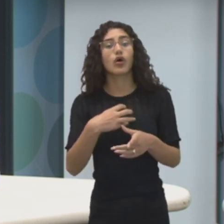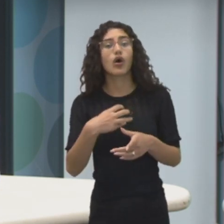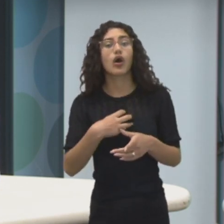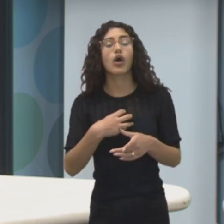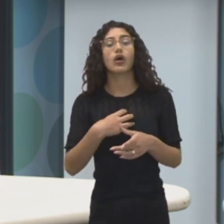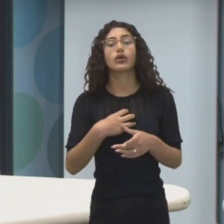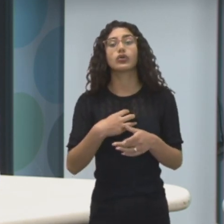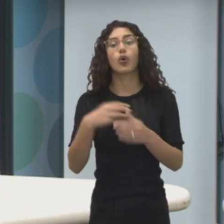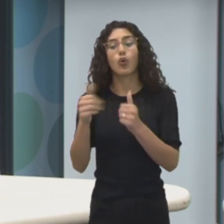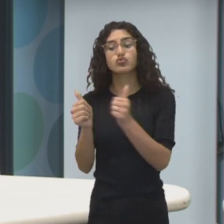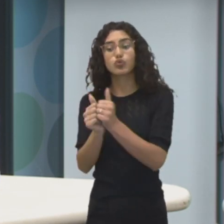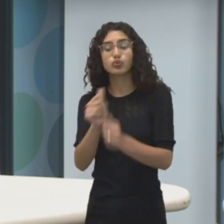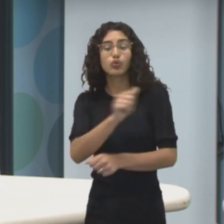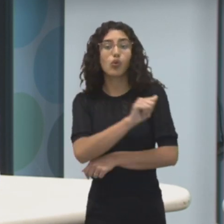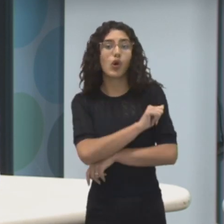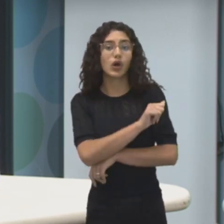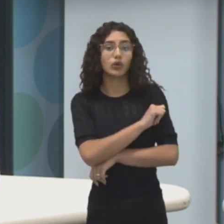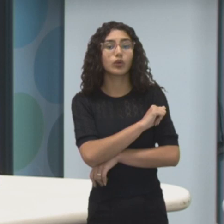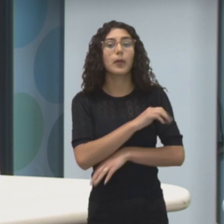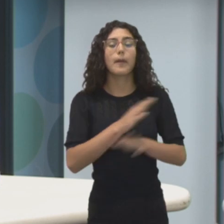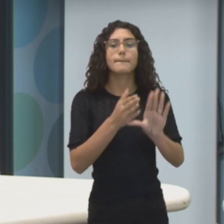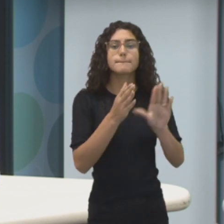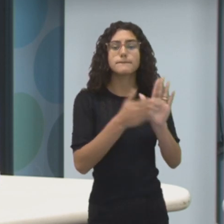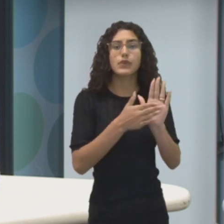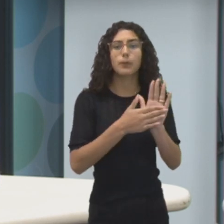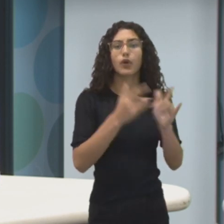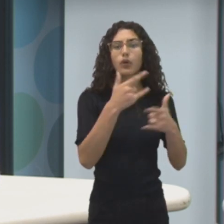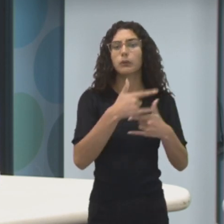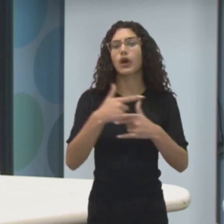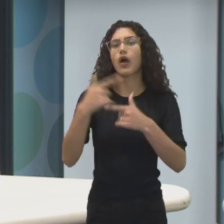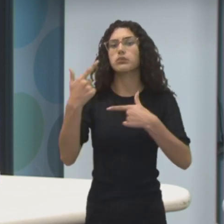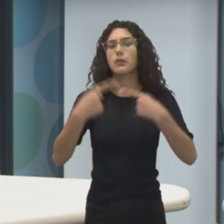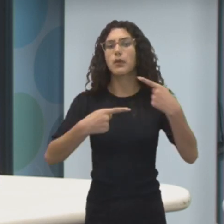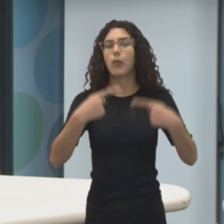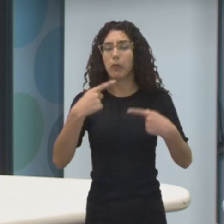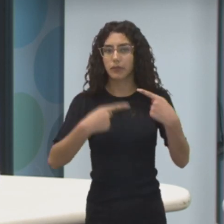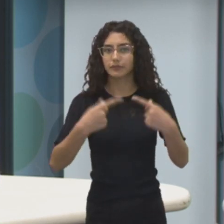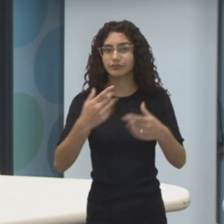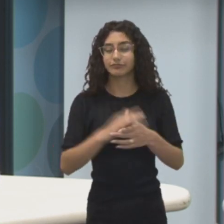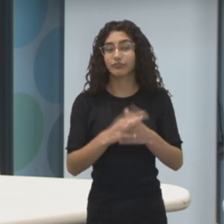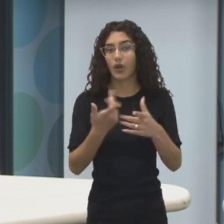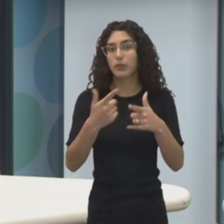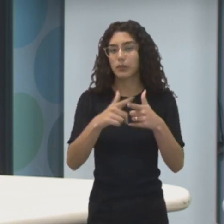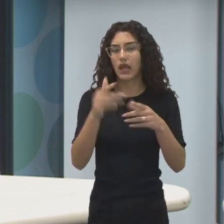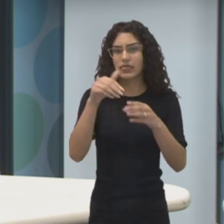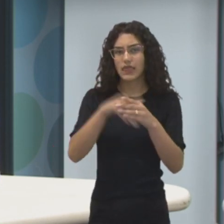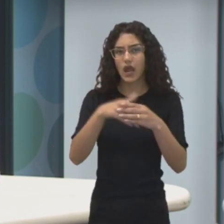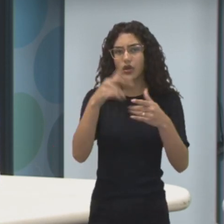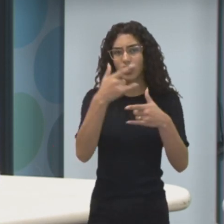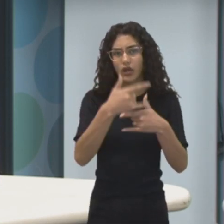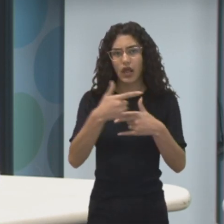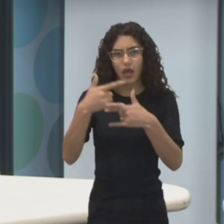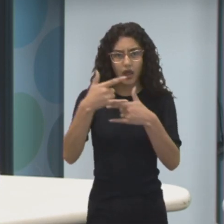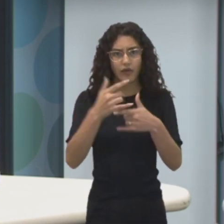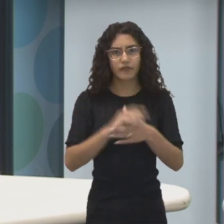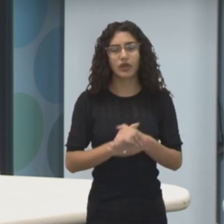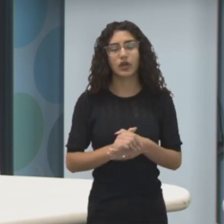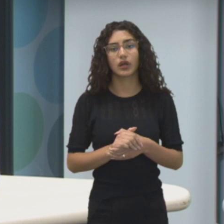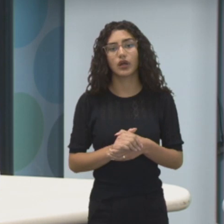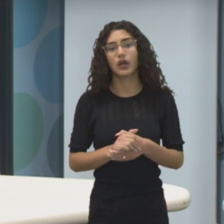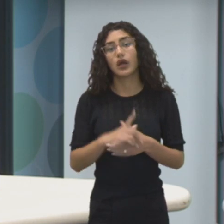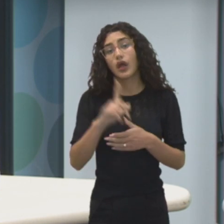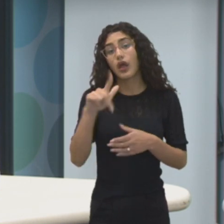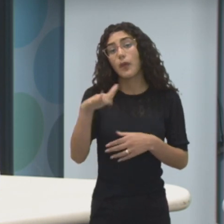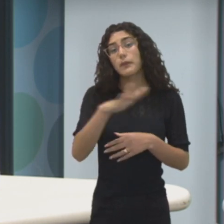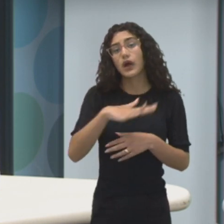para os estudantes para propor na live, então, uma discussão. Então, essa problematização dentro da live é um